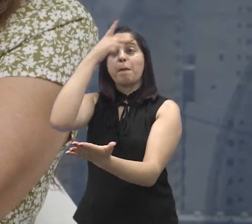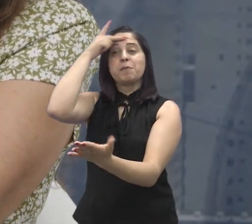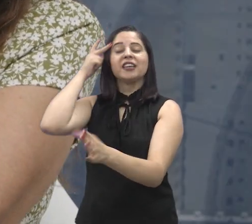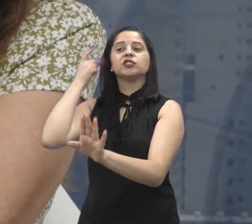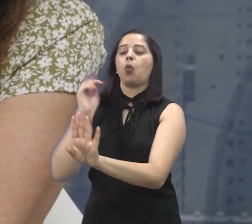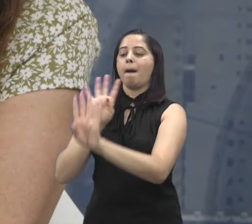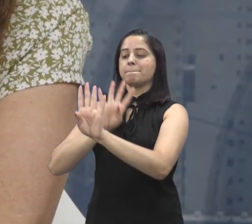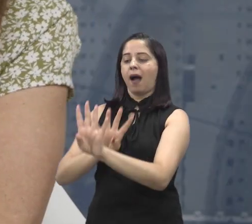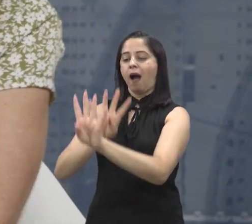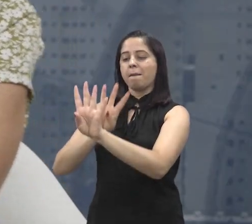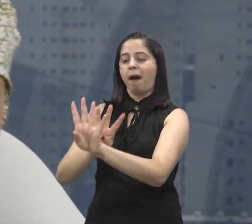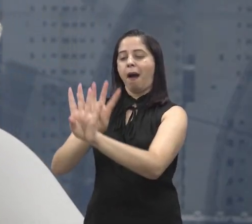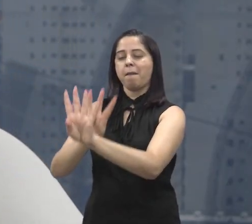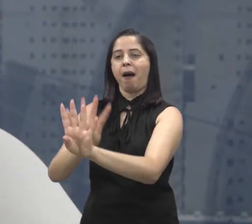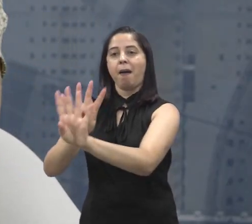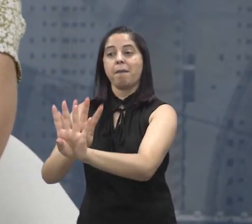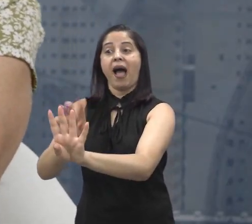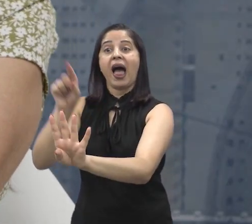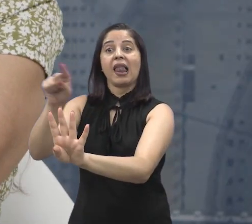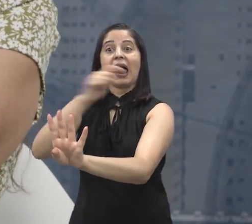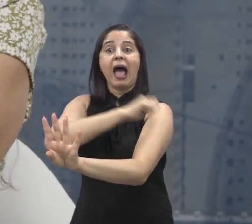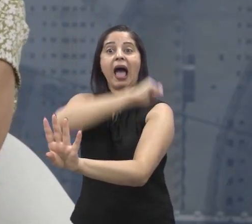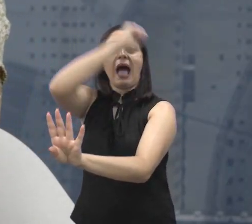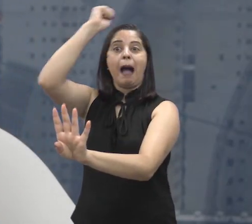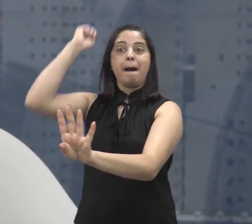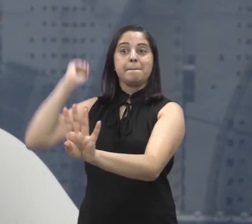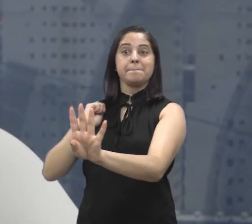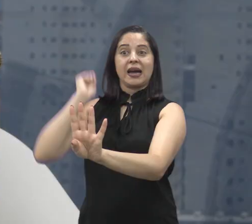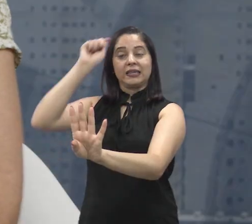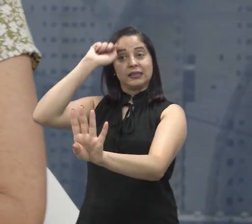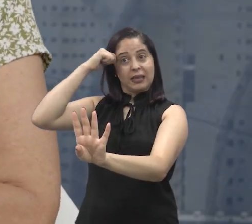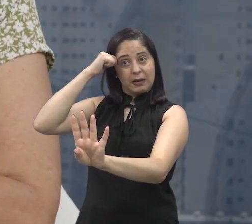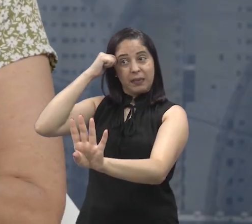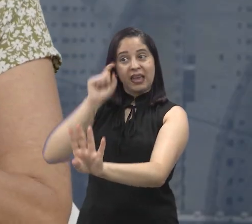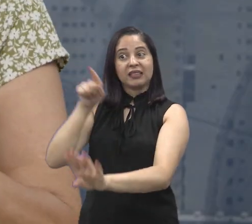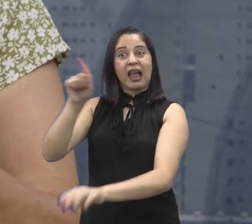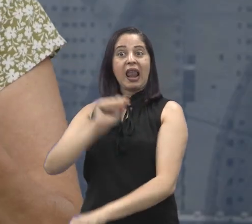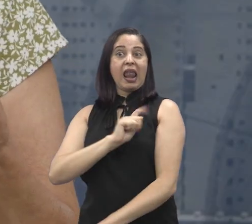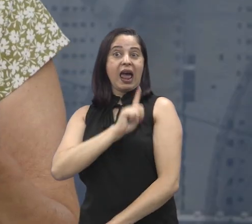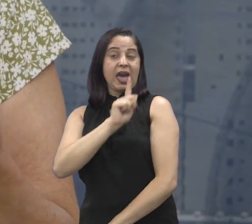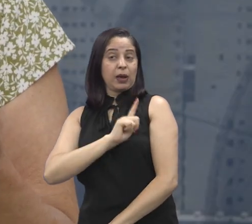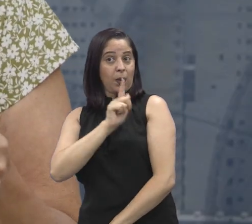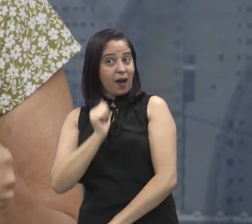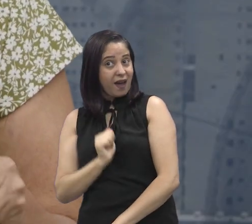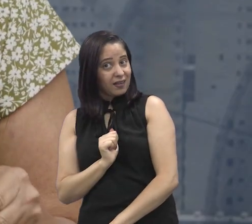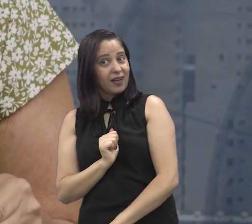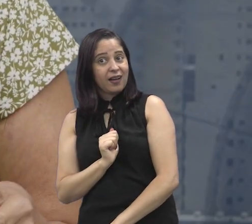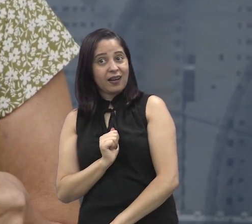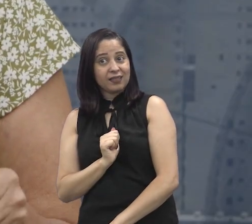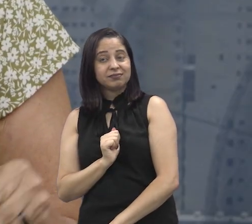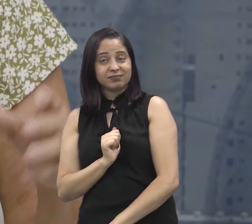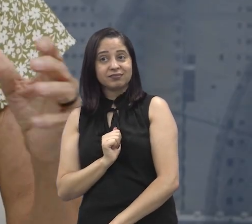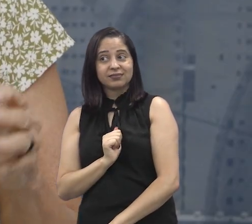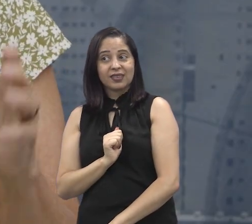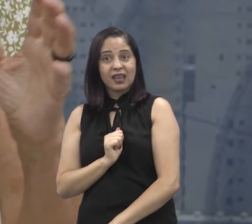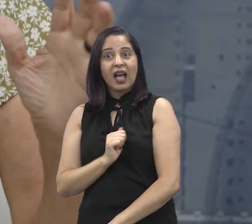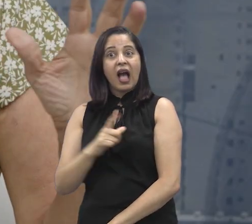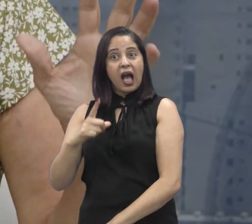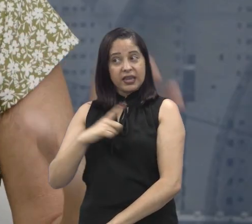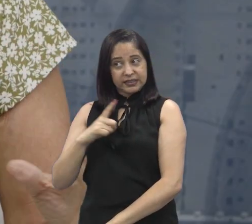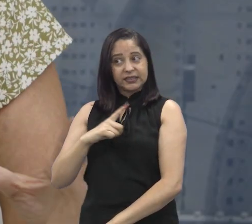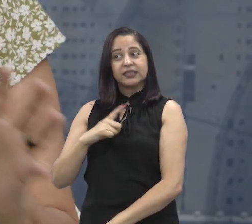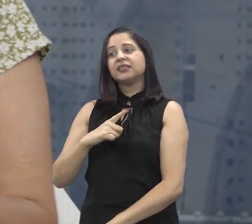os romeiros indo a Aparecida, Guará, tem Frei Galvão em Guaratinguetá, mas também nós temos essa rota aí